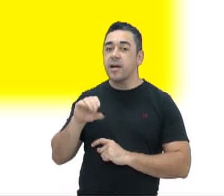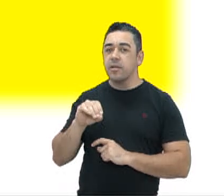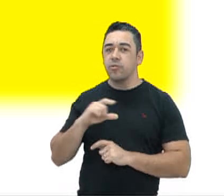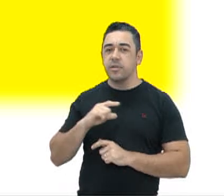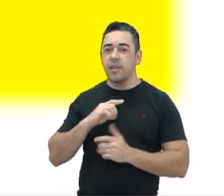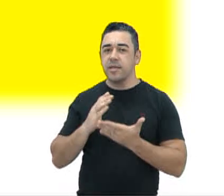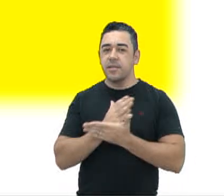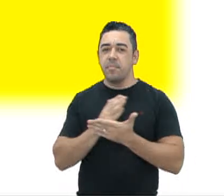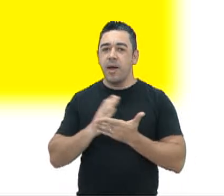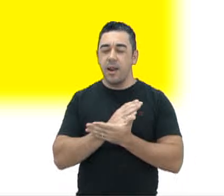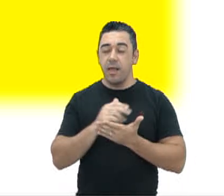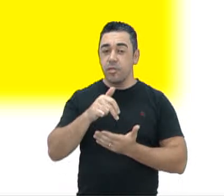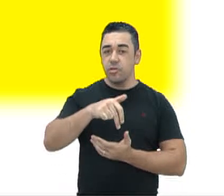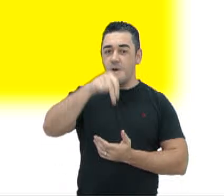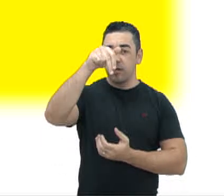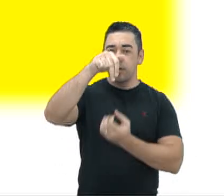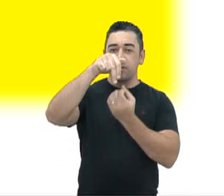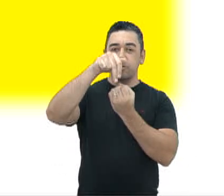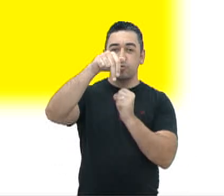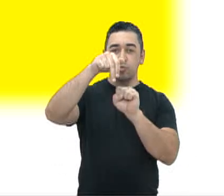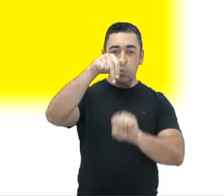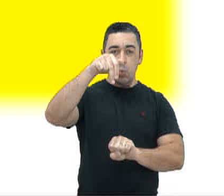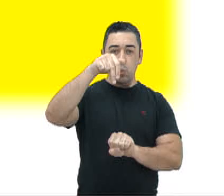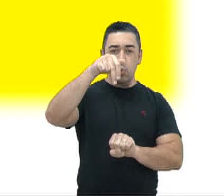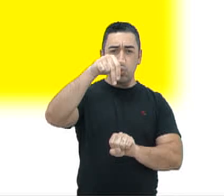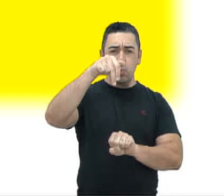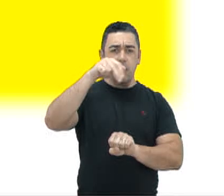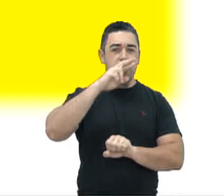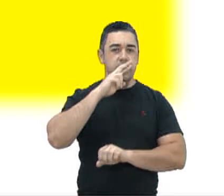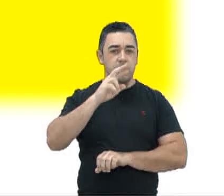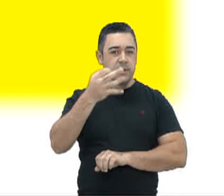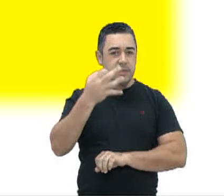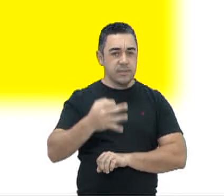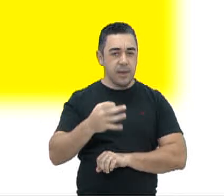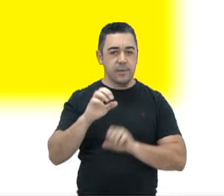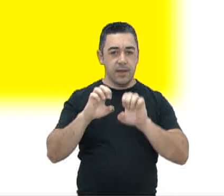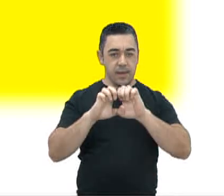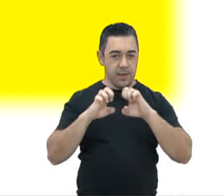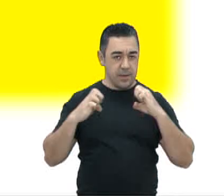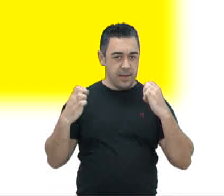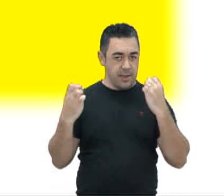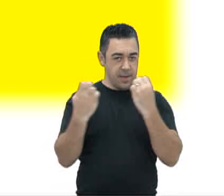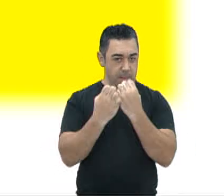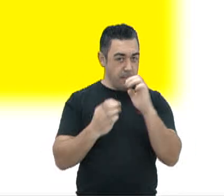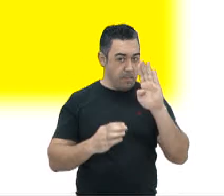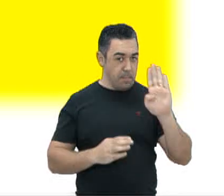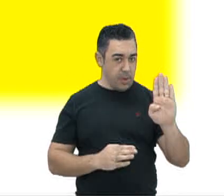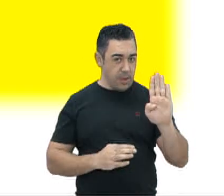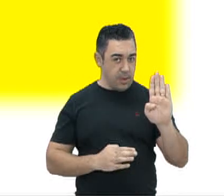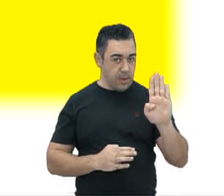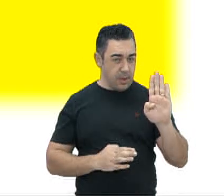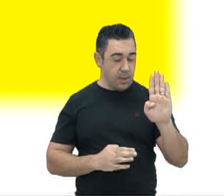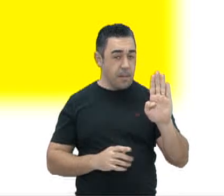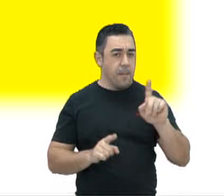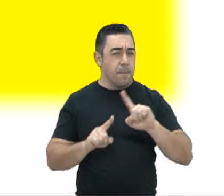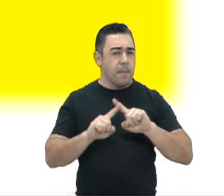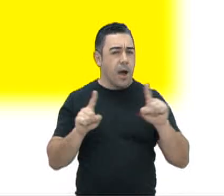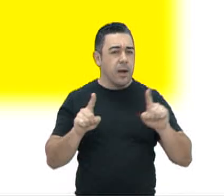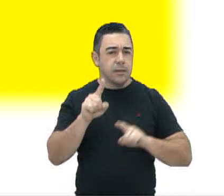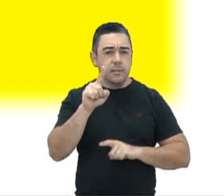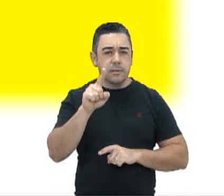2 hemisférios, sendo eles norte e sul? A resposta correta é a letra B, linha do